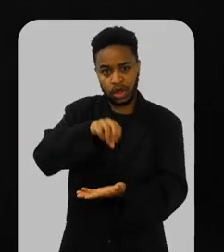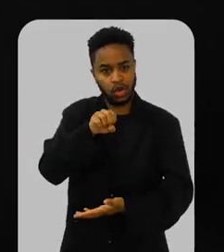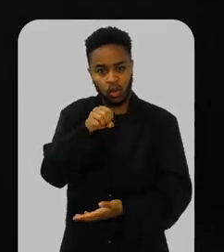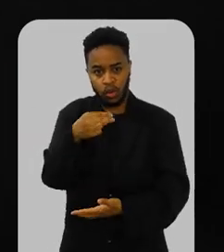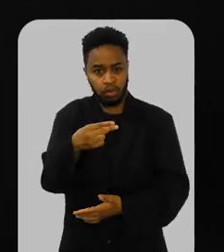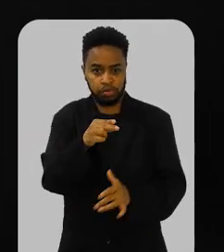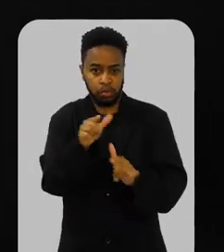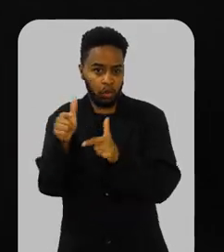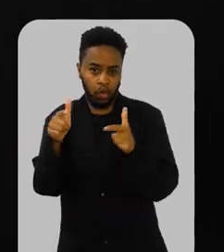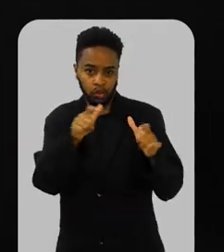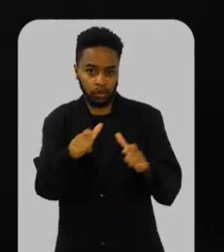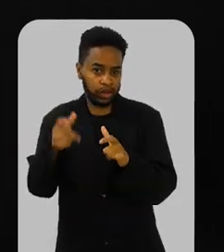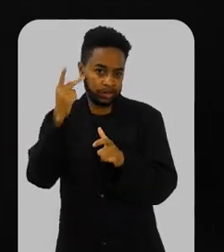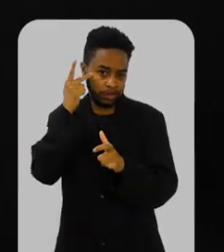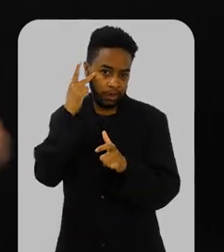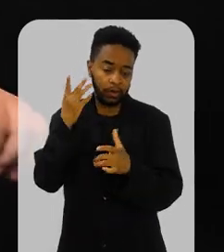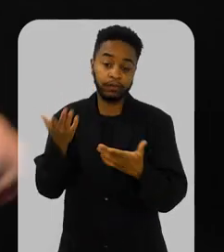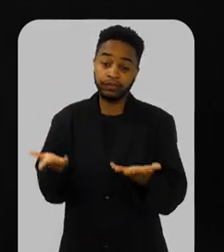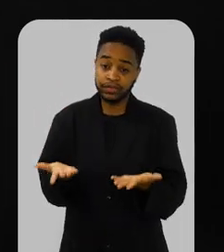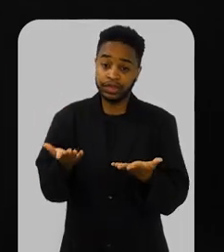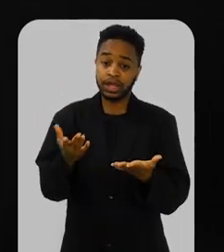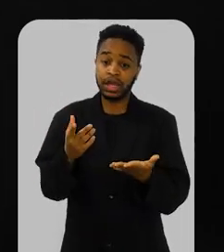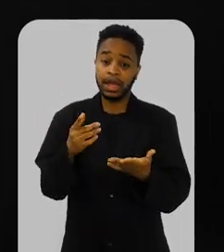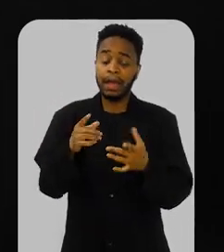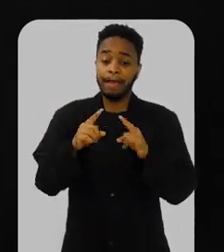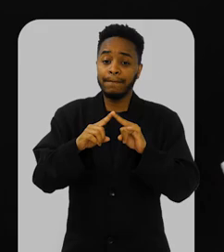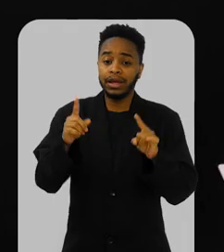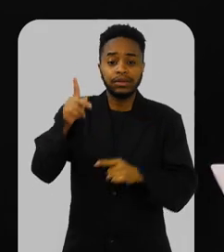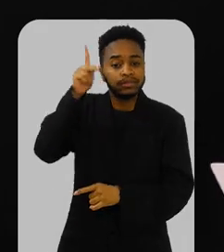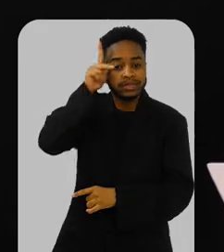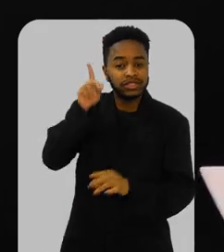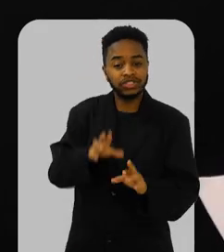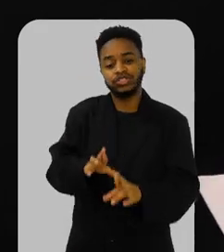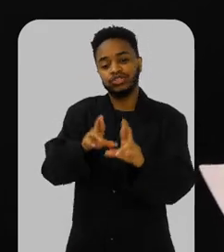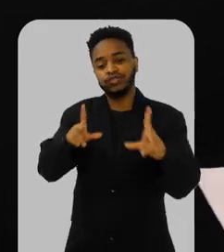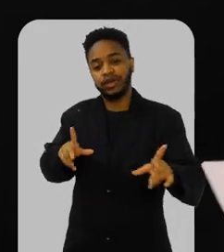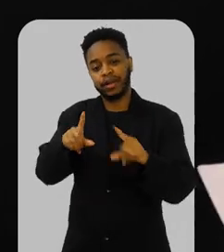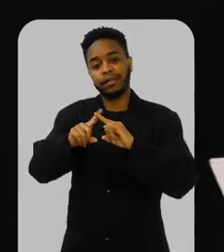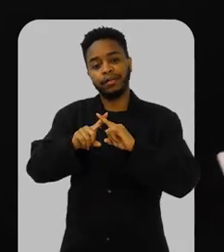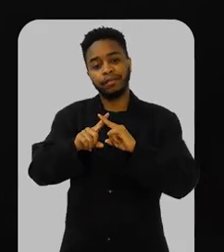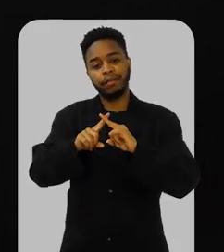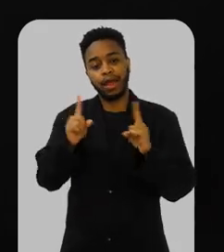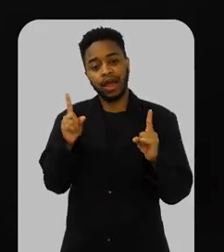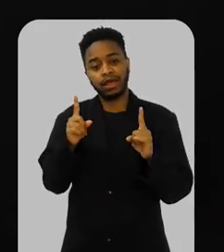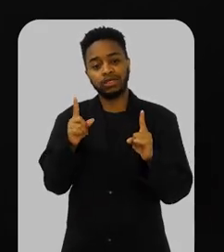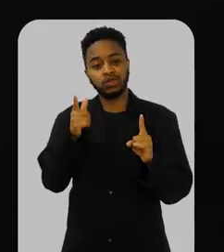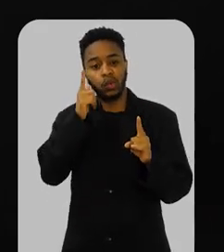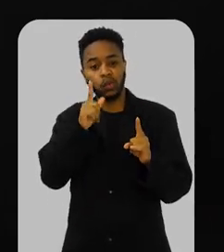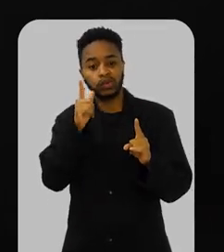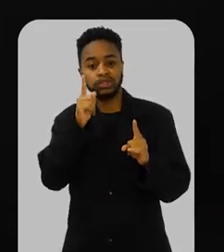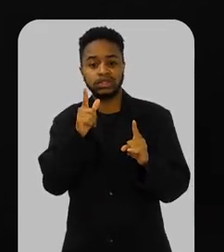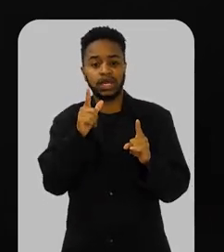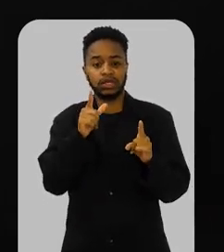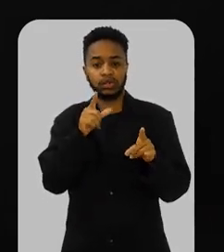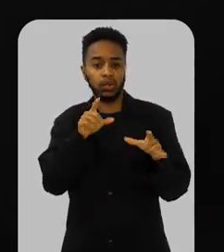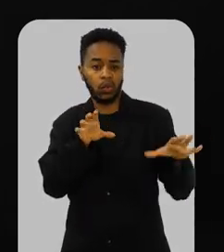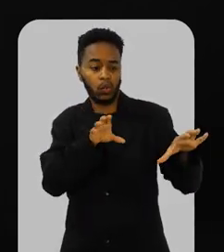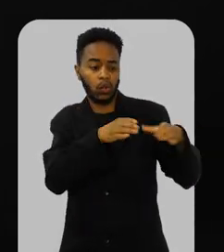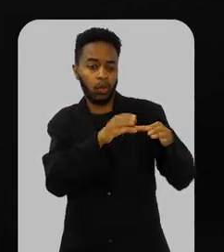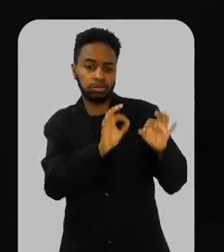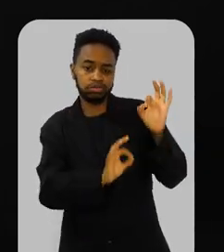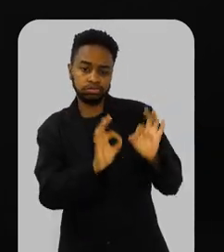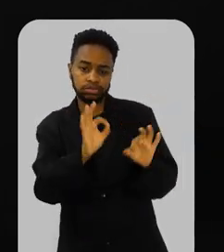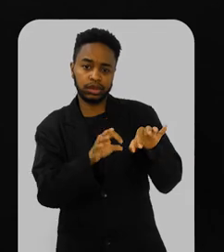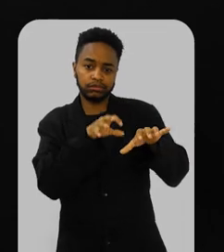Anhembi. Infelizmente, a escola de samba é um processo totalmente diferente que não nos permite isso. Mas permite o braço hidráulico, nas alegorias,